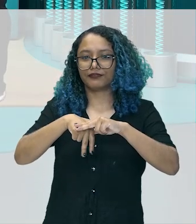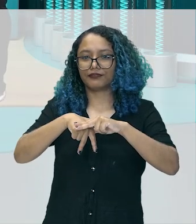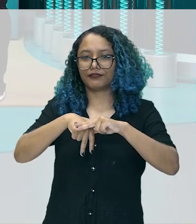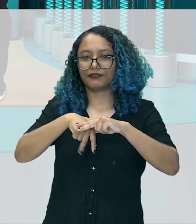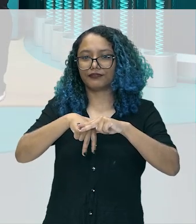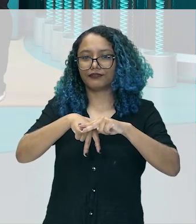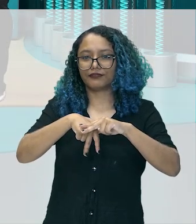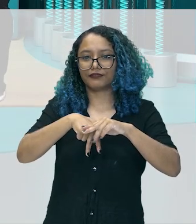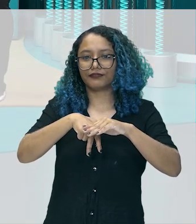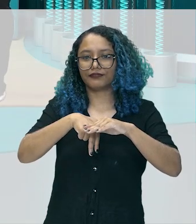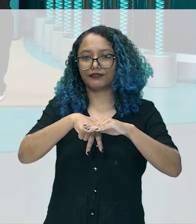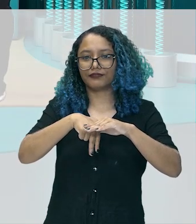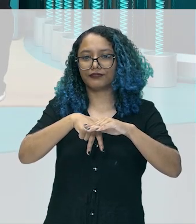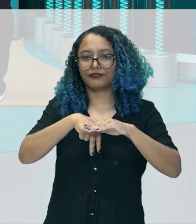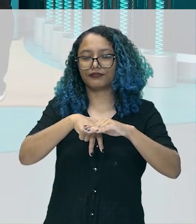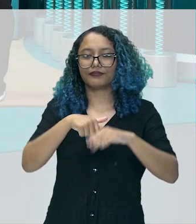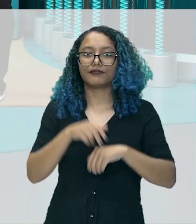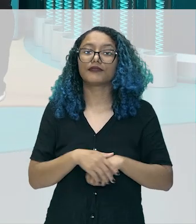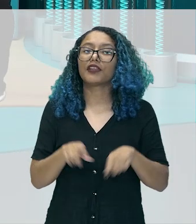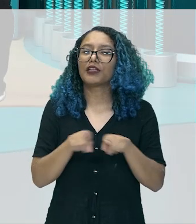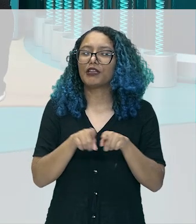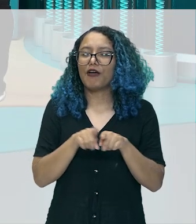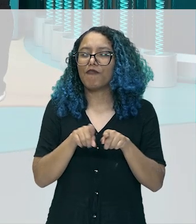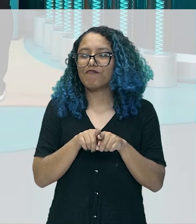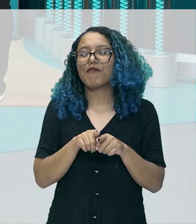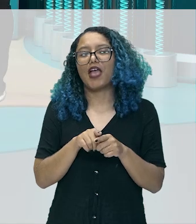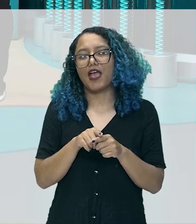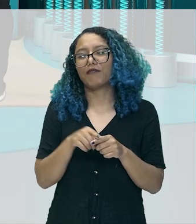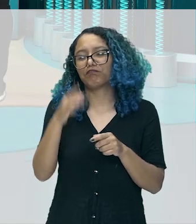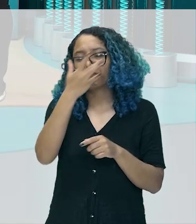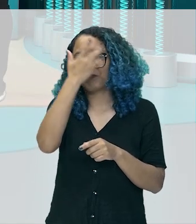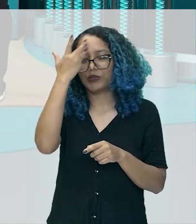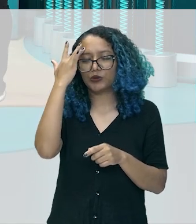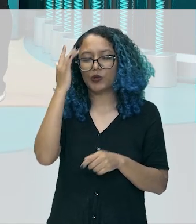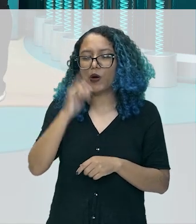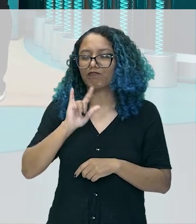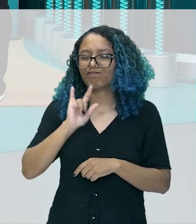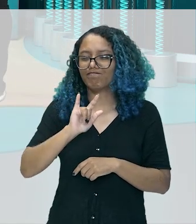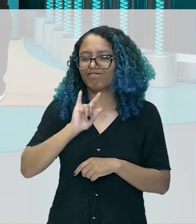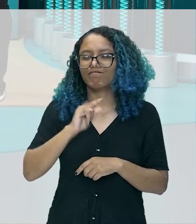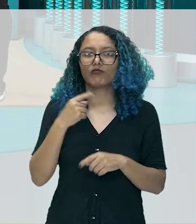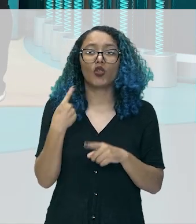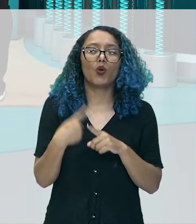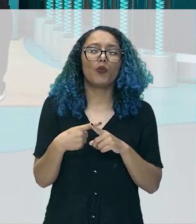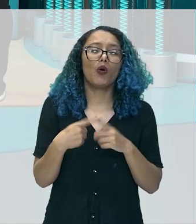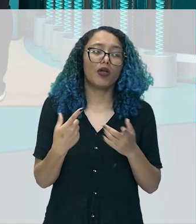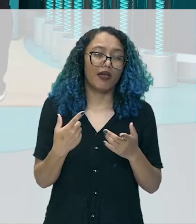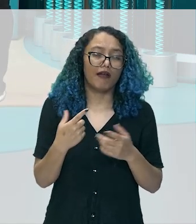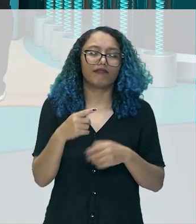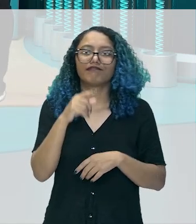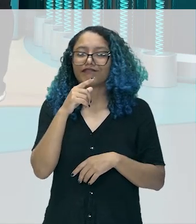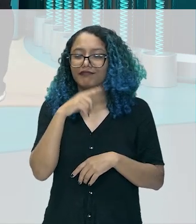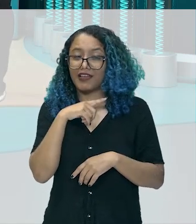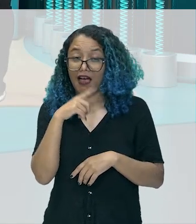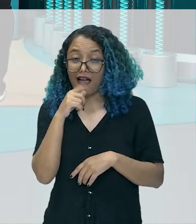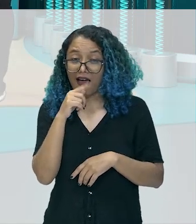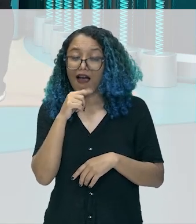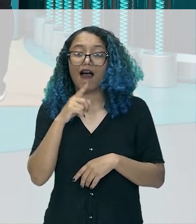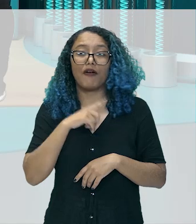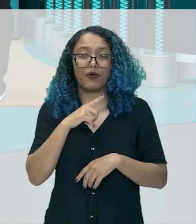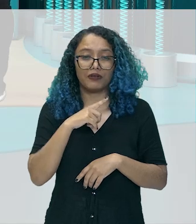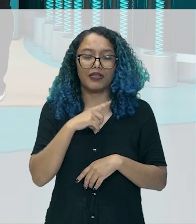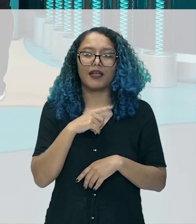do distrito, né? De uma fábrica. Então, a ginástica laboral, ela é destinada aos trabalhadores de um